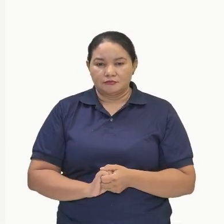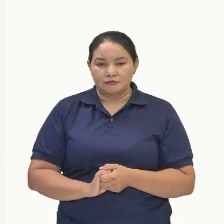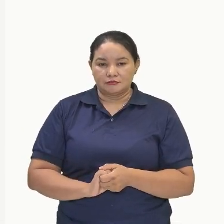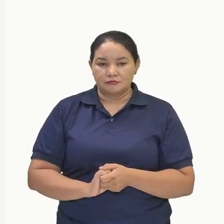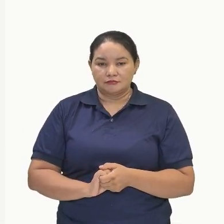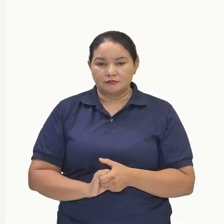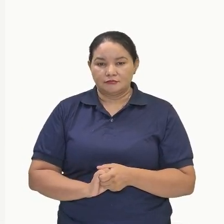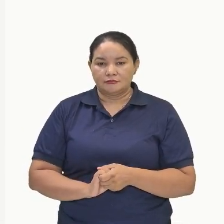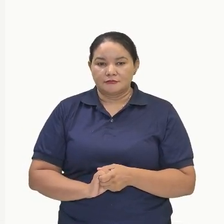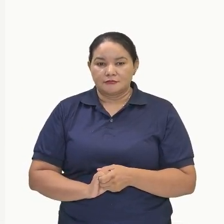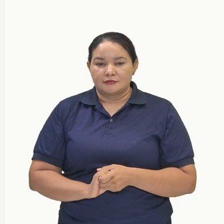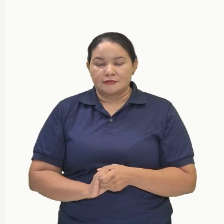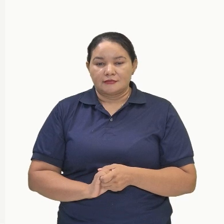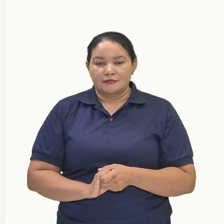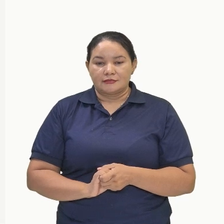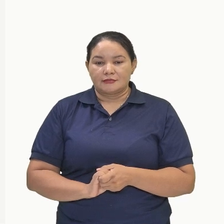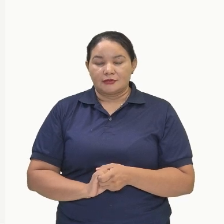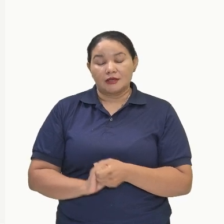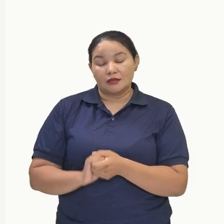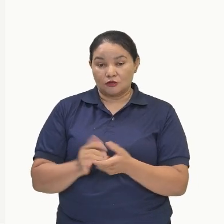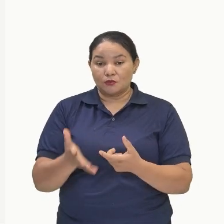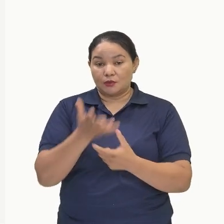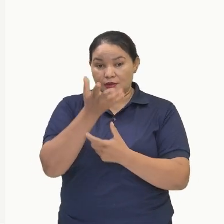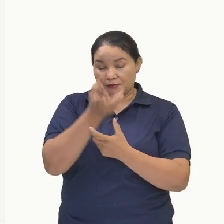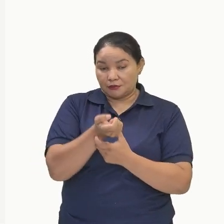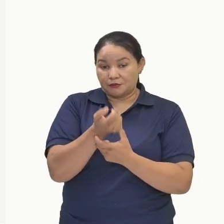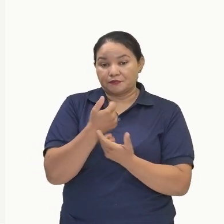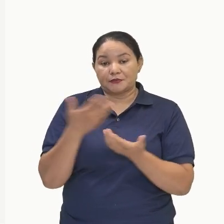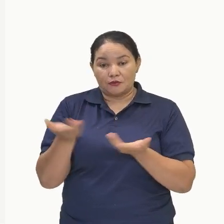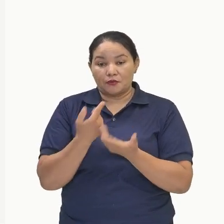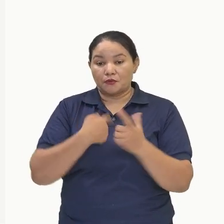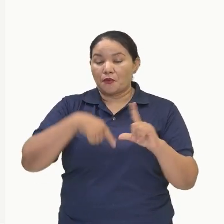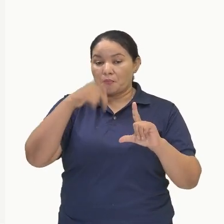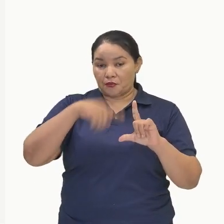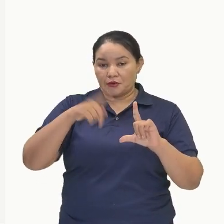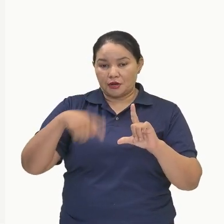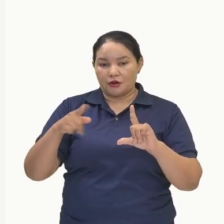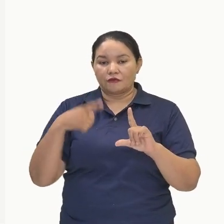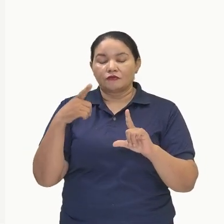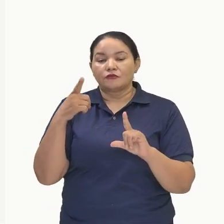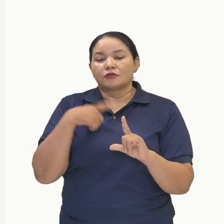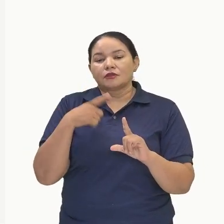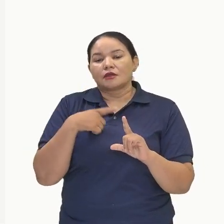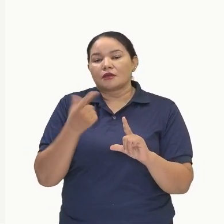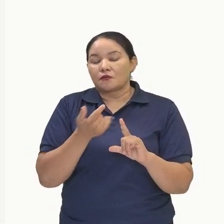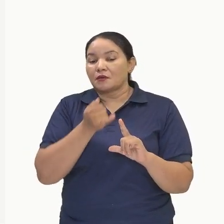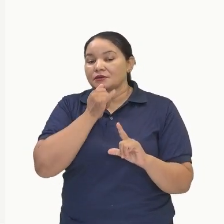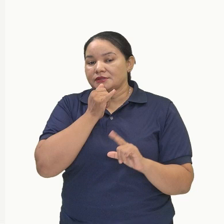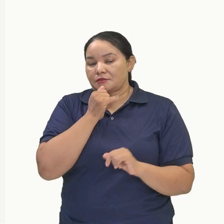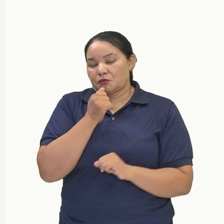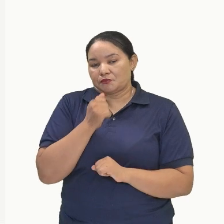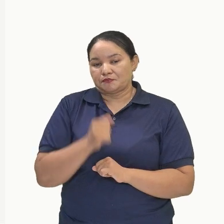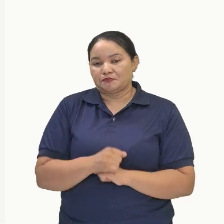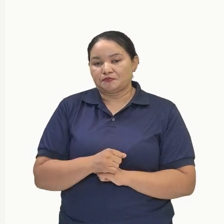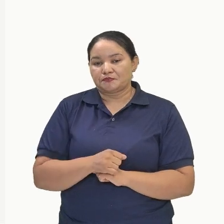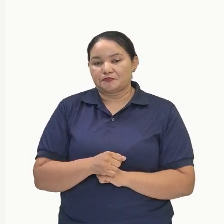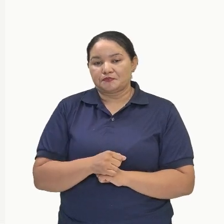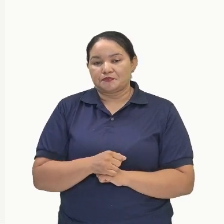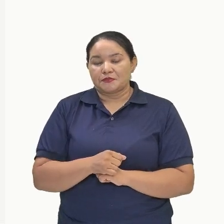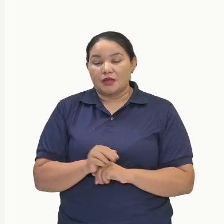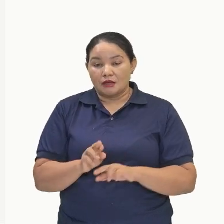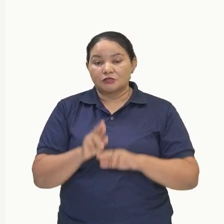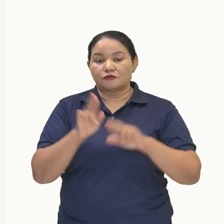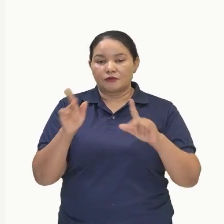os receptores. Então, aqui a gente tem o gráfico de um receptor, né? E o exemplo diz o seguinte: a diferença